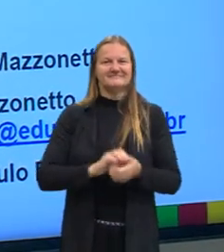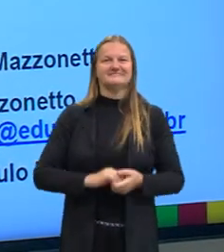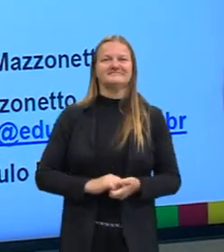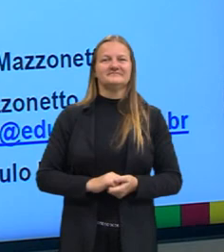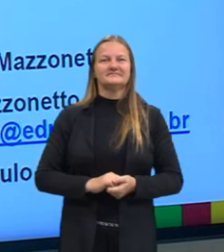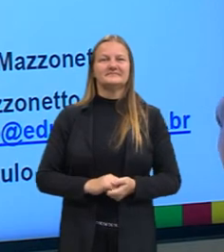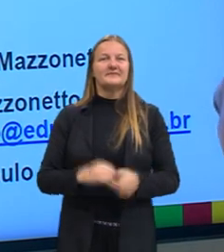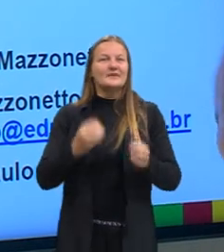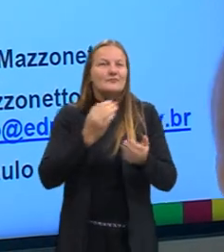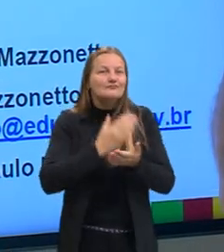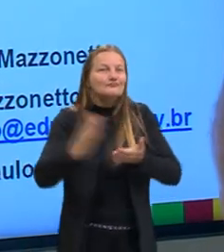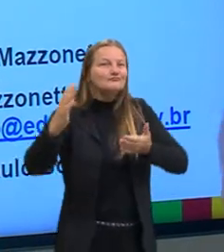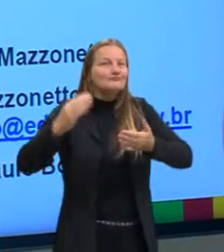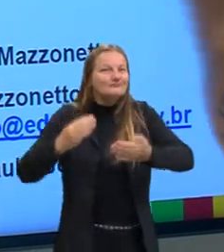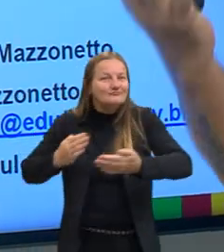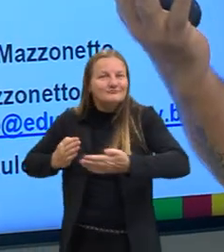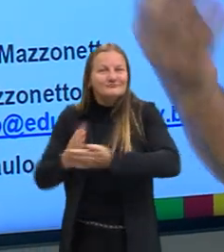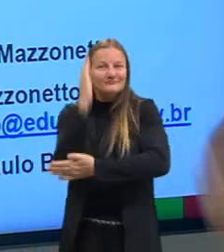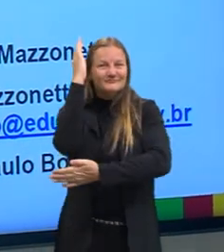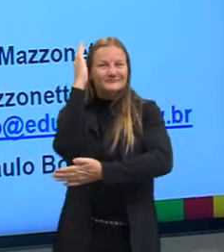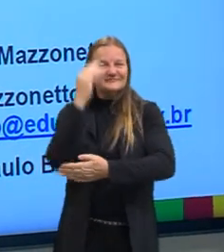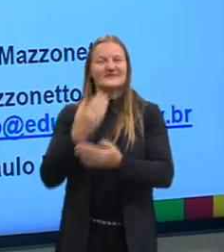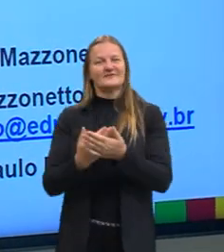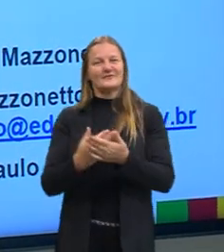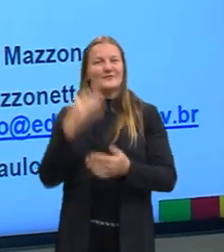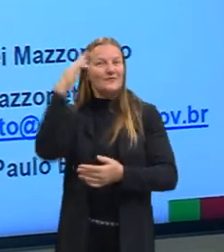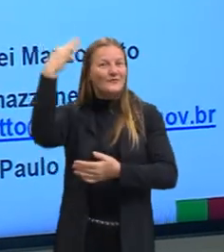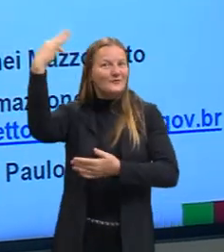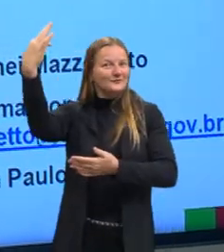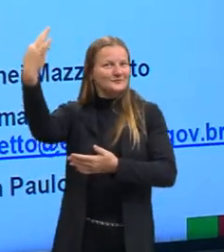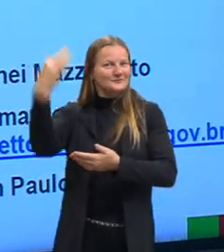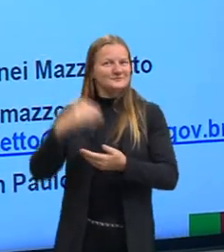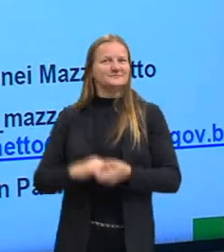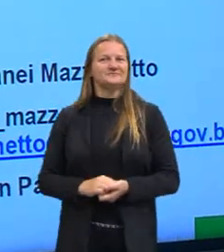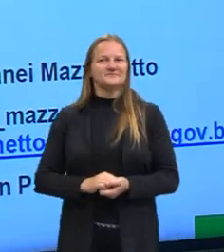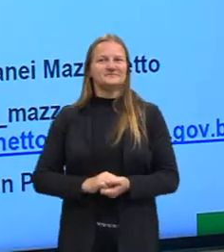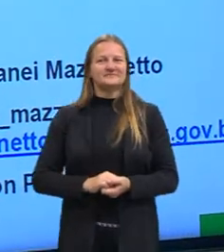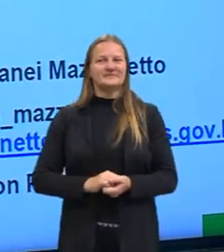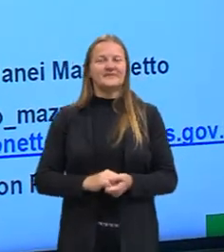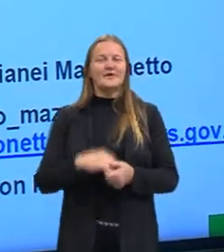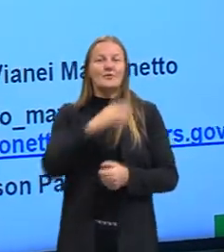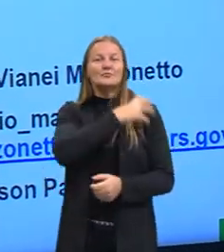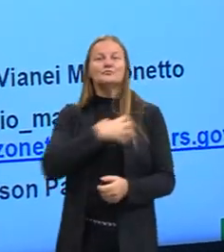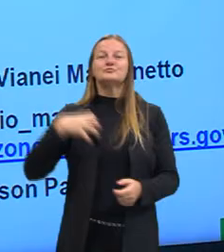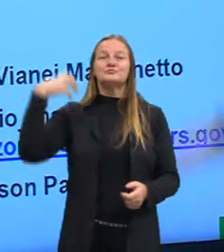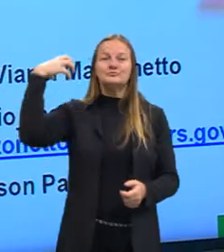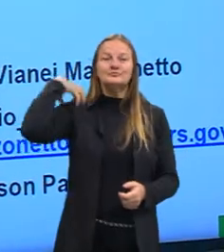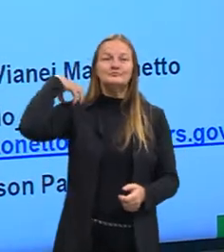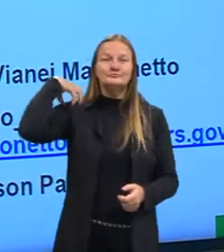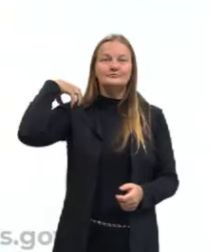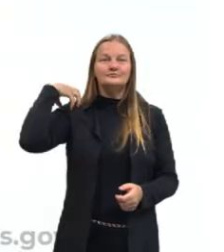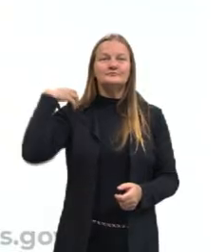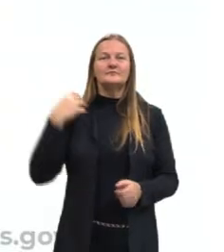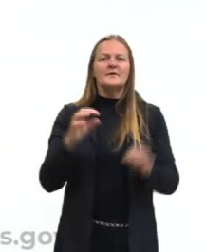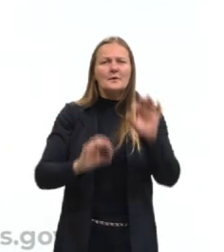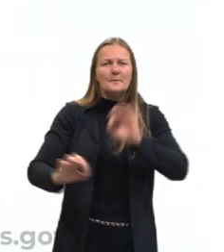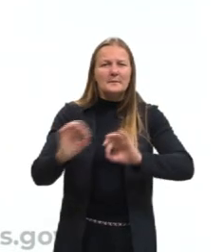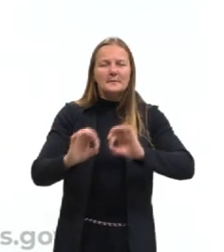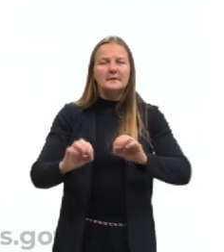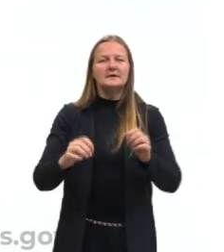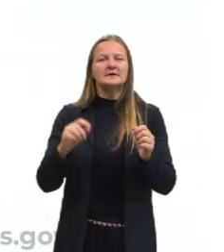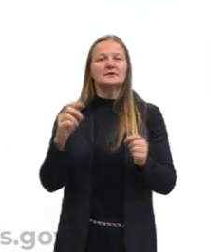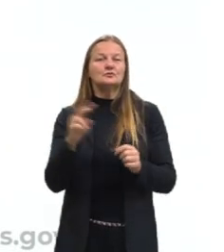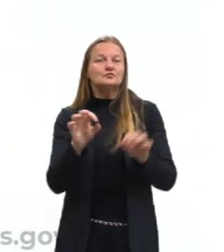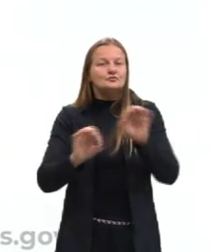vamos lá partiu passar mais uma aula de filosofia Vamos estudar Aristóteles essa aula preparar ah